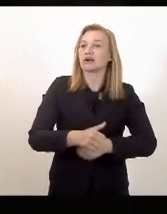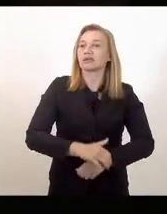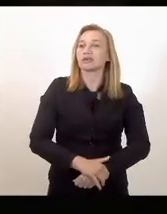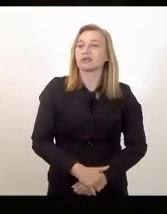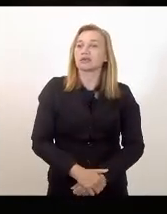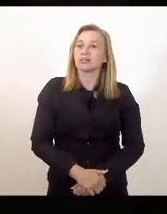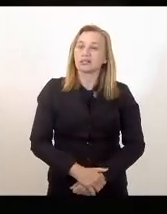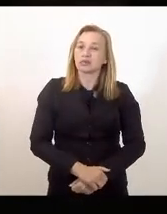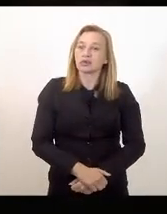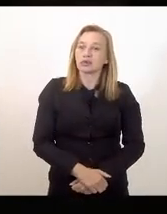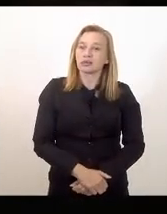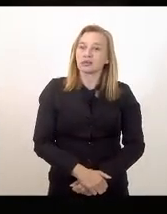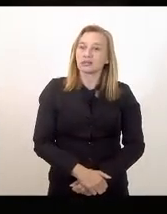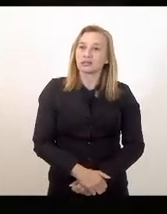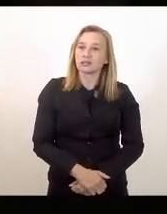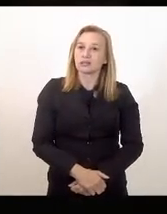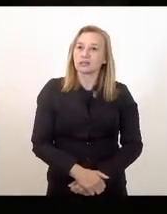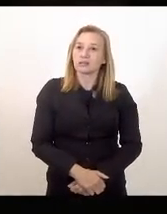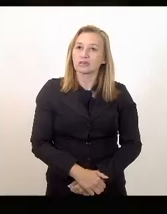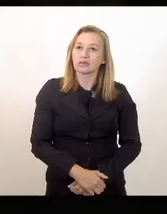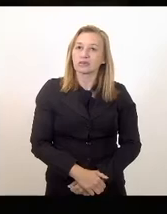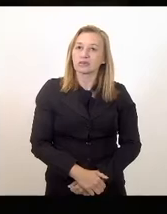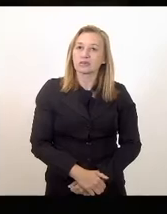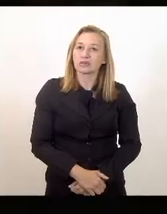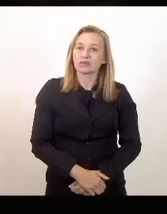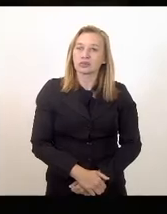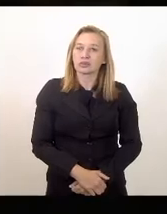Enfrentamento. Para,